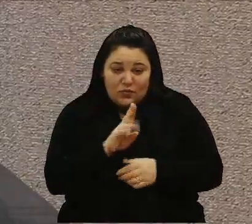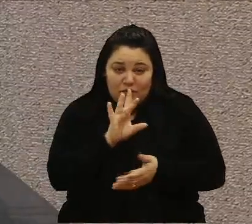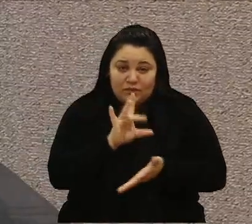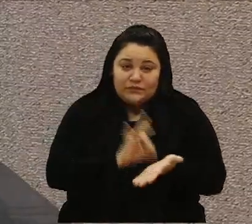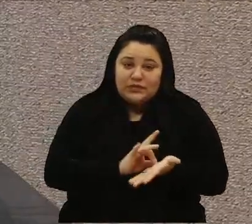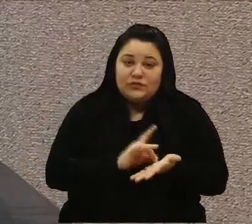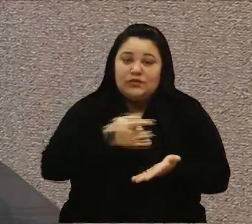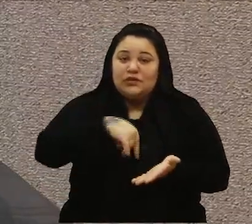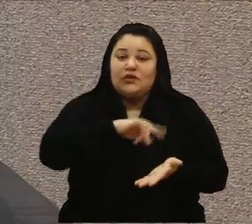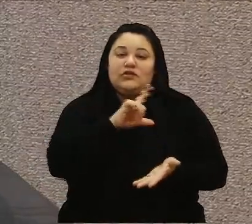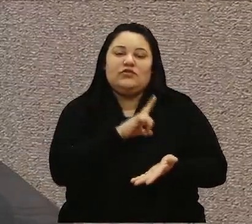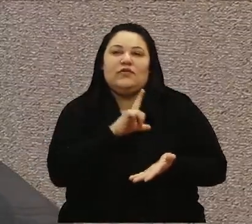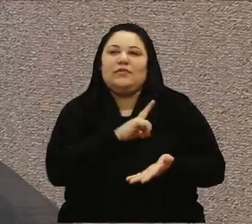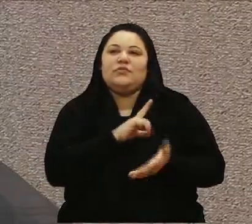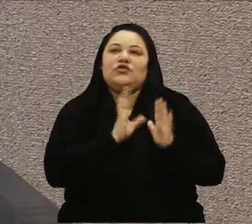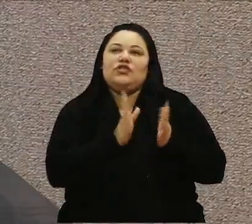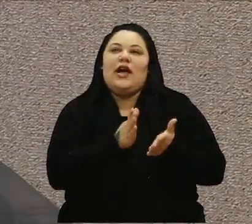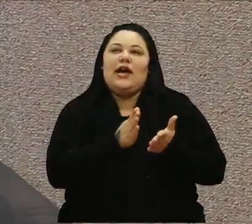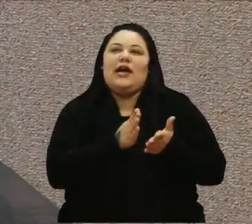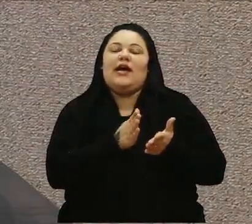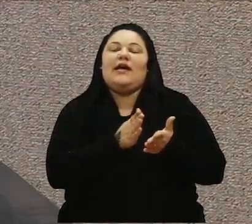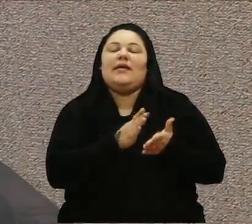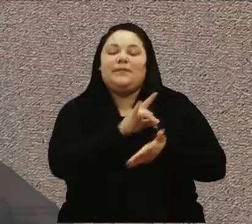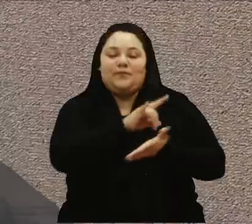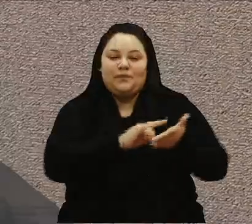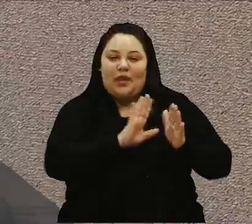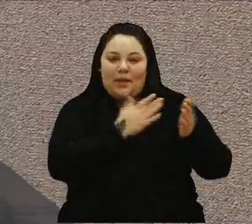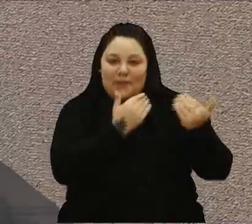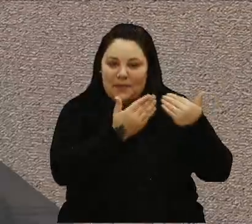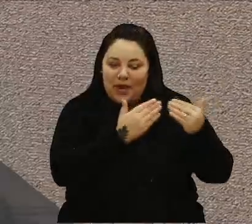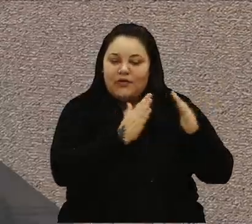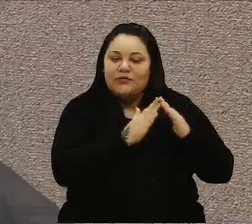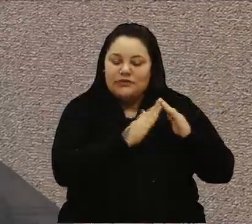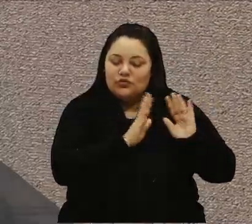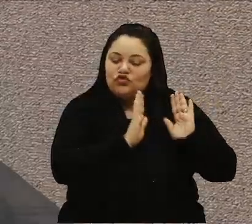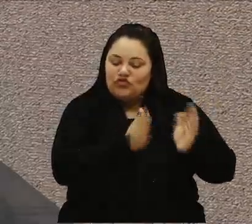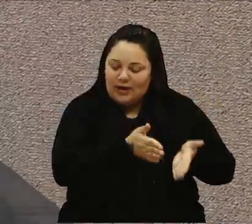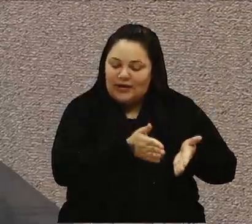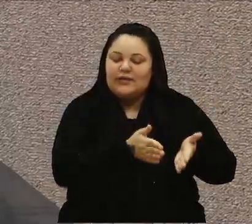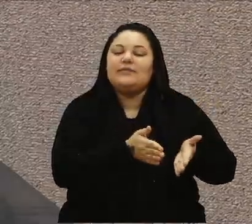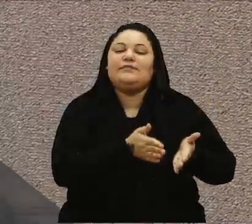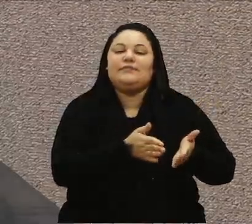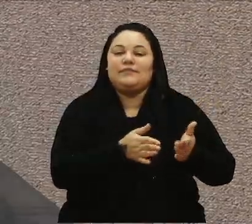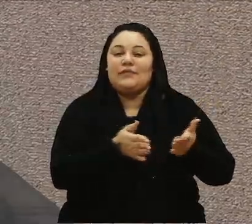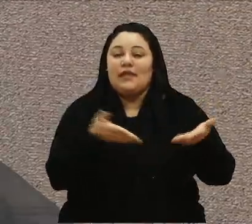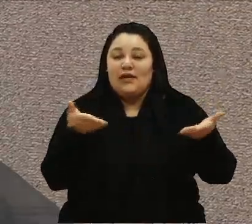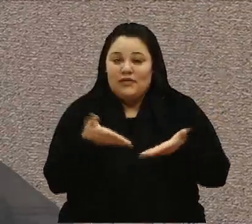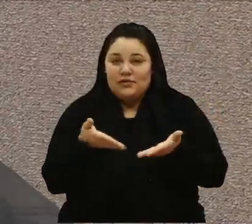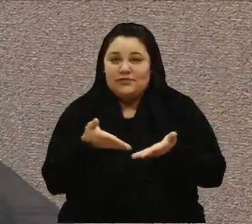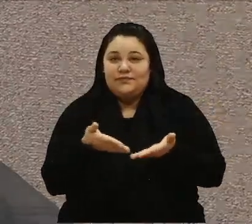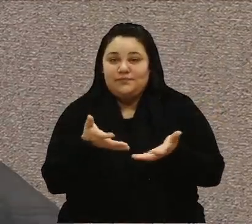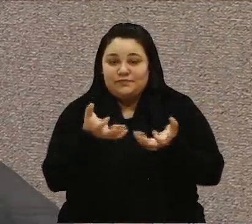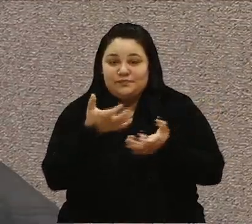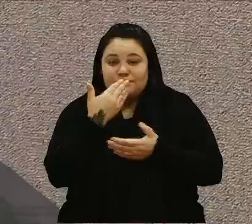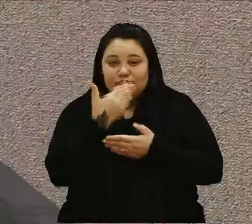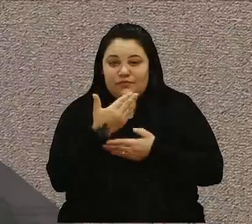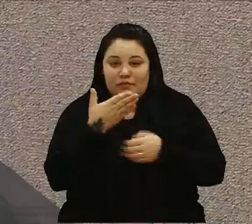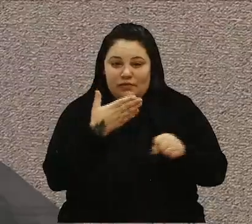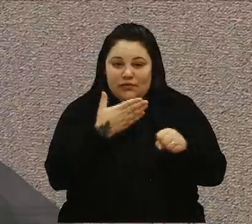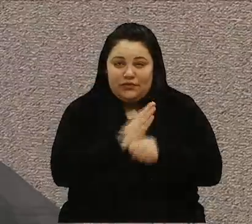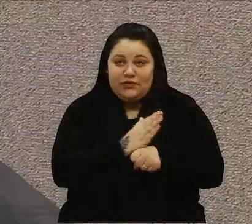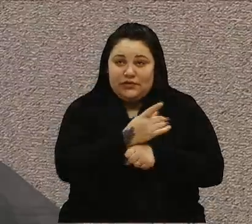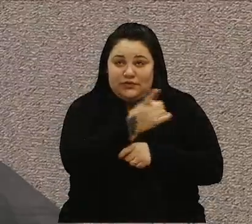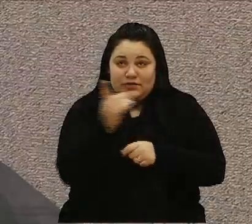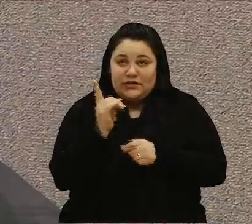né? Concluímos esse abaixo-assinado, foi conversado com os moradores. E aí nós vamos ter essa denominação, por isso eu peço a aprovação